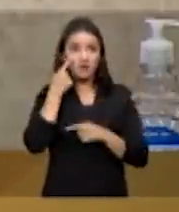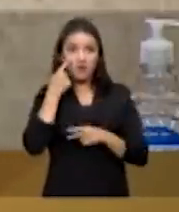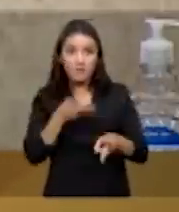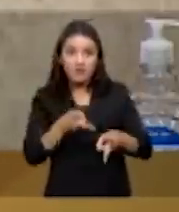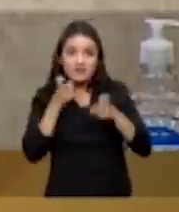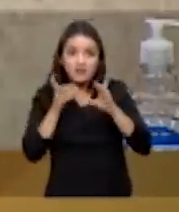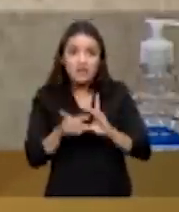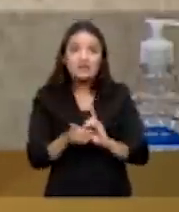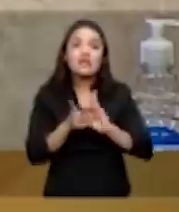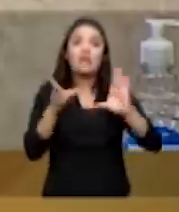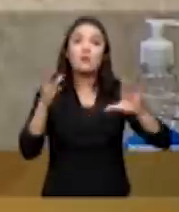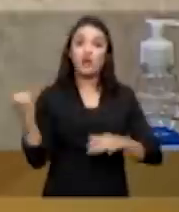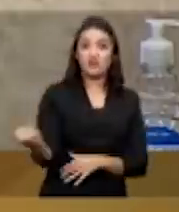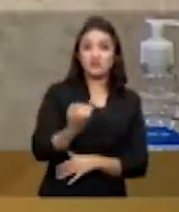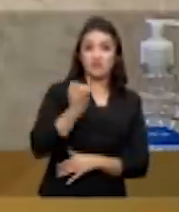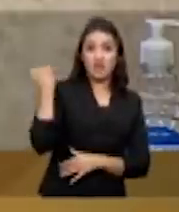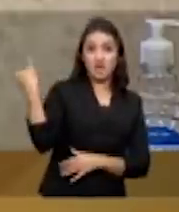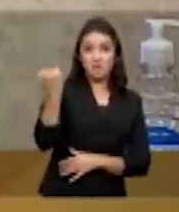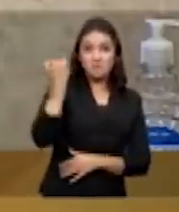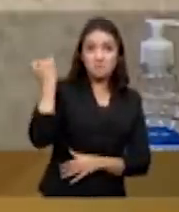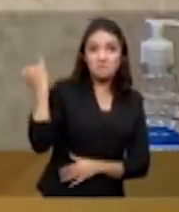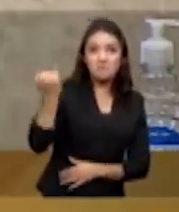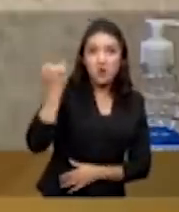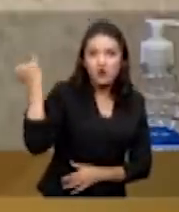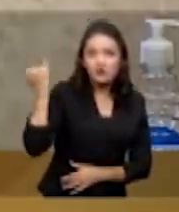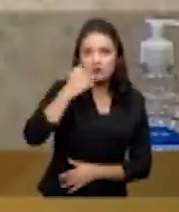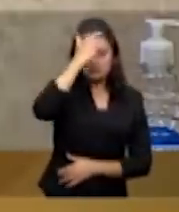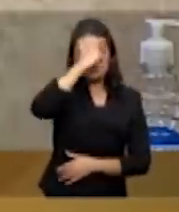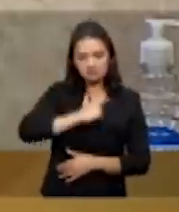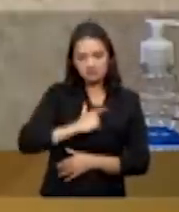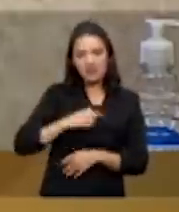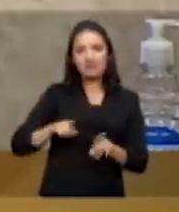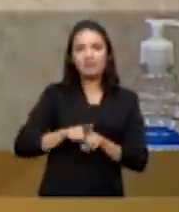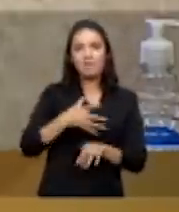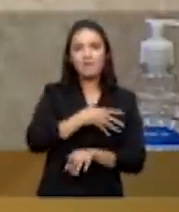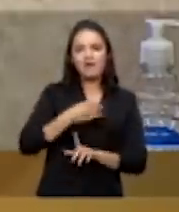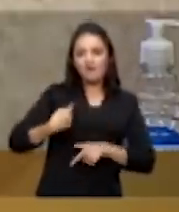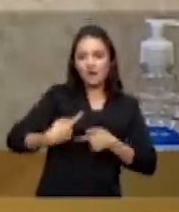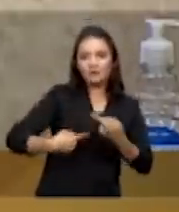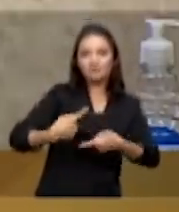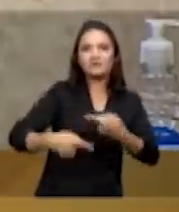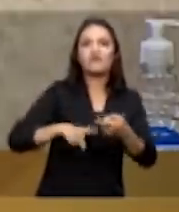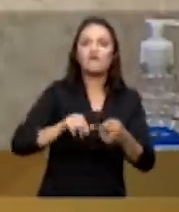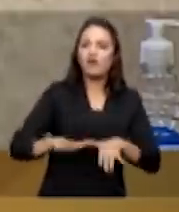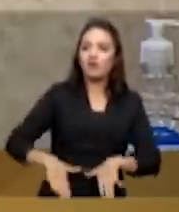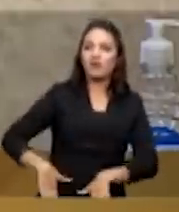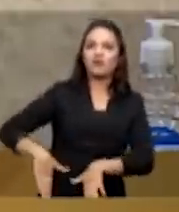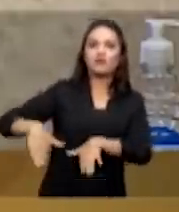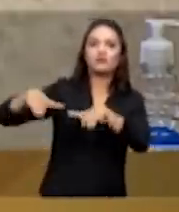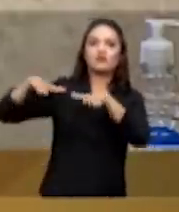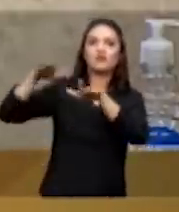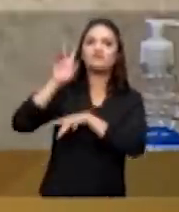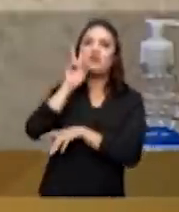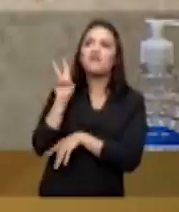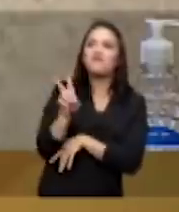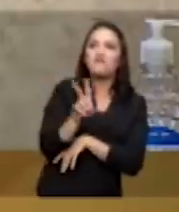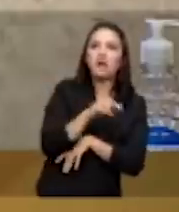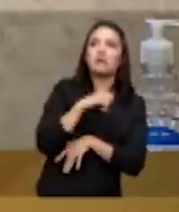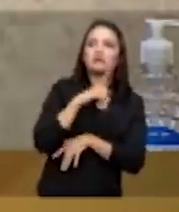si, mas também para seus filhos, que crescerão ao palio da